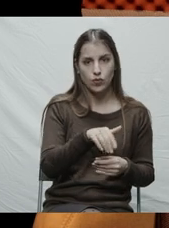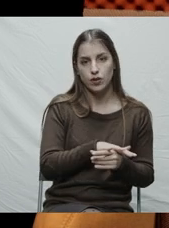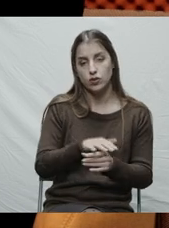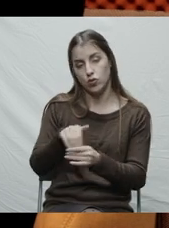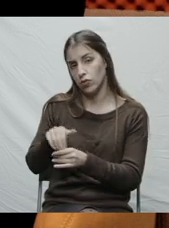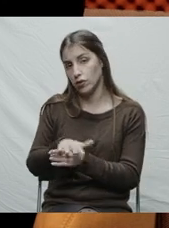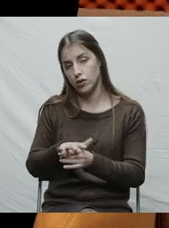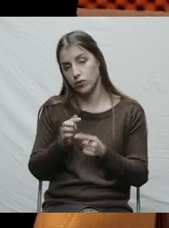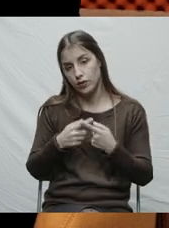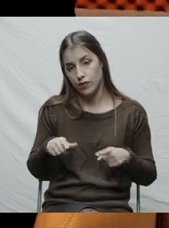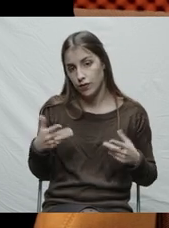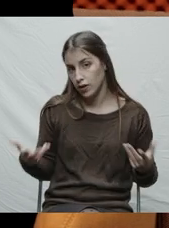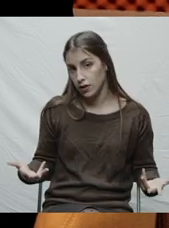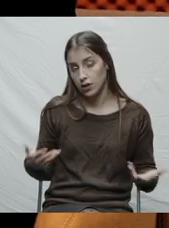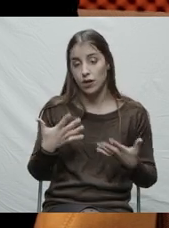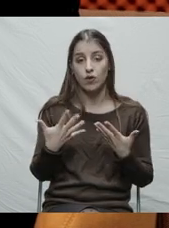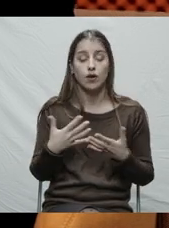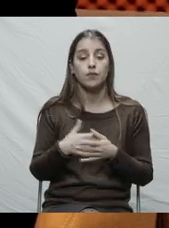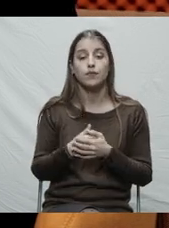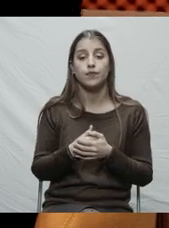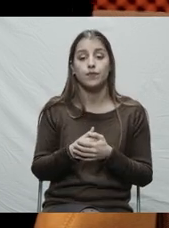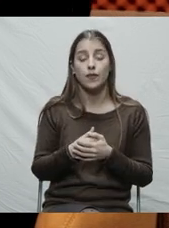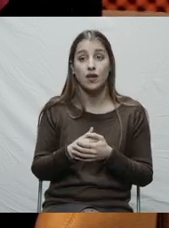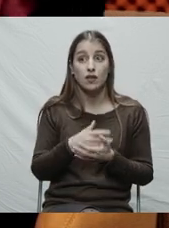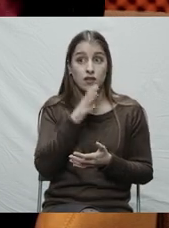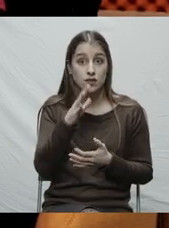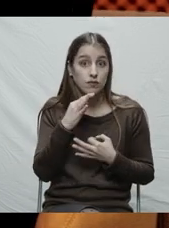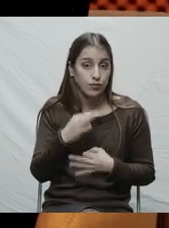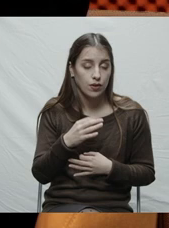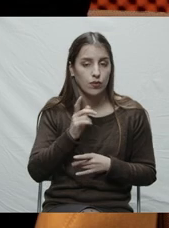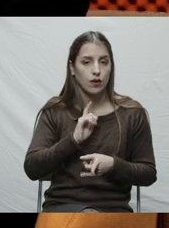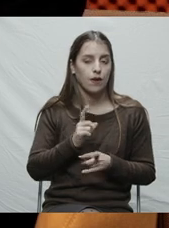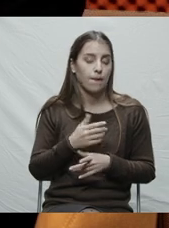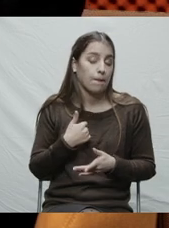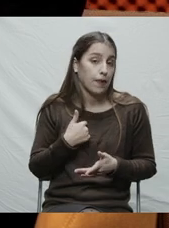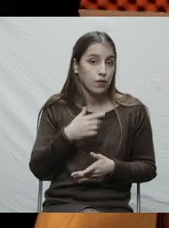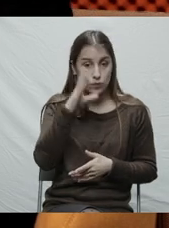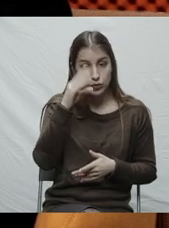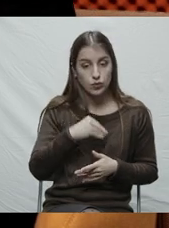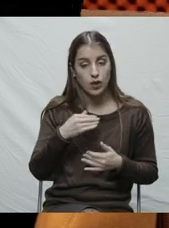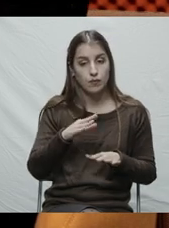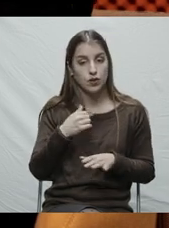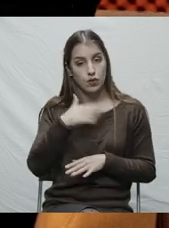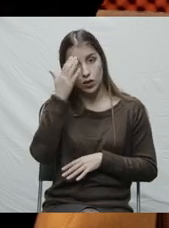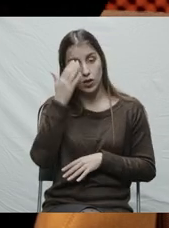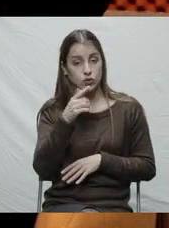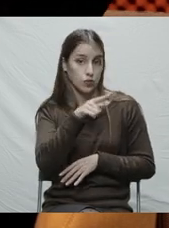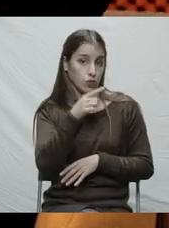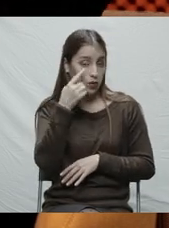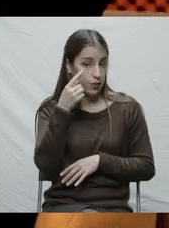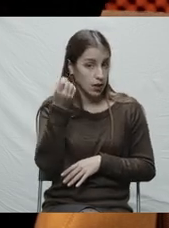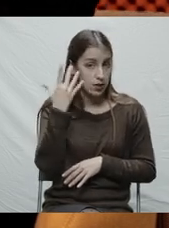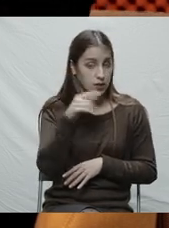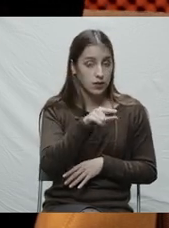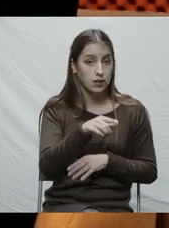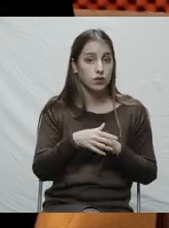Claro. Agora, pronto, é um bocado puxado dizer-te exatamente o Sim, que é, mas sim, acho que compreendes isso, não sim. é? É diferente se Sim, for dar a mas